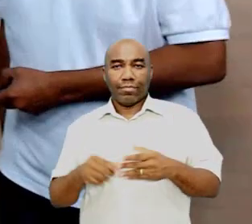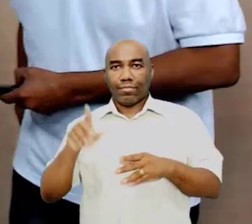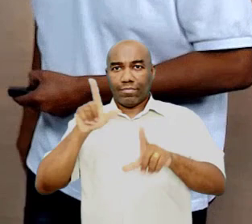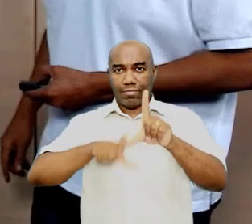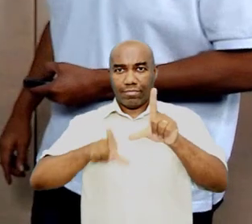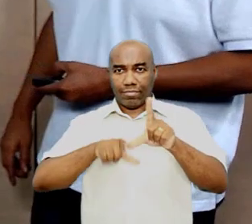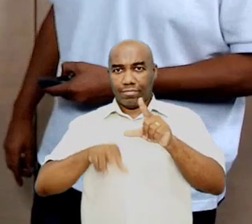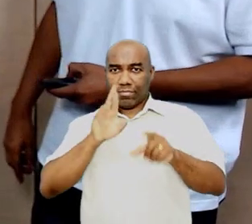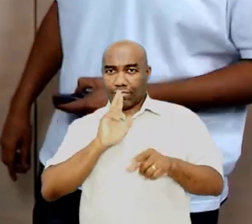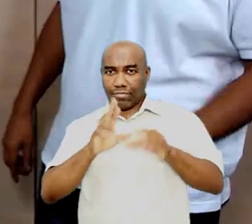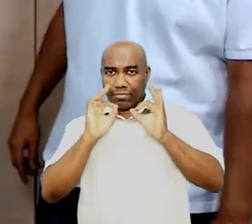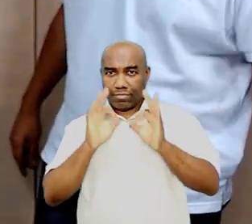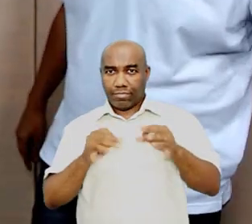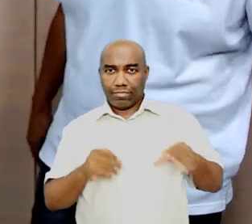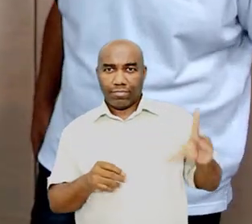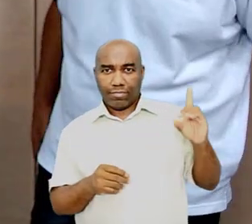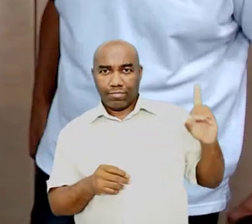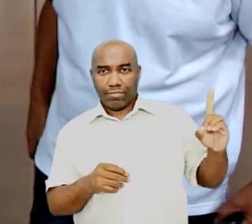D. Letra D.